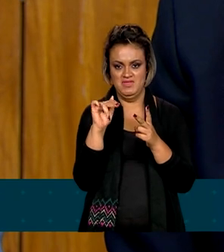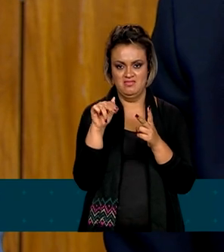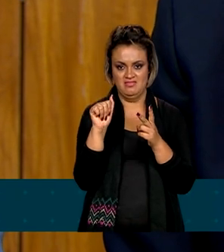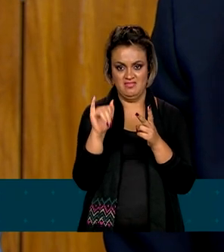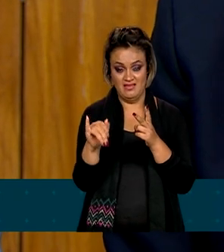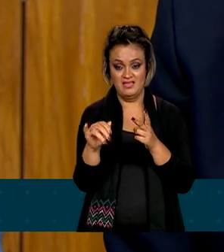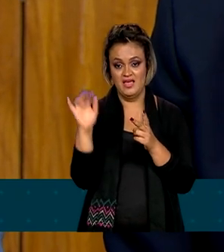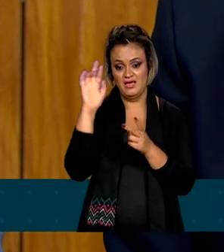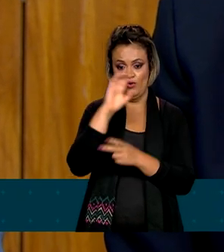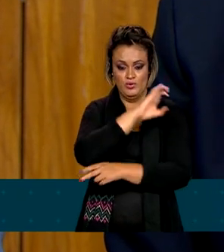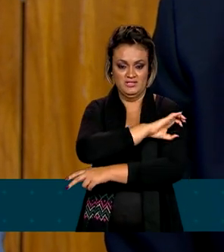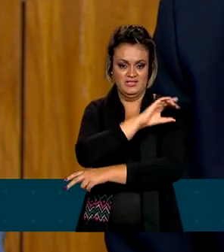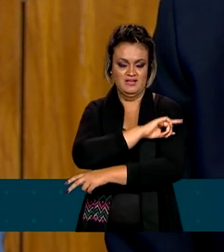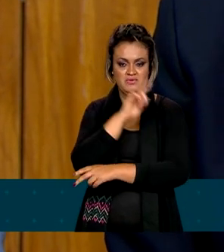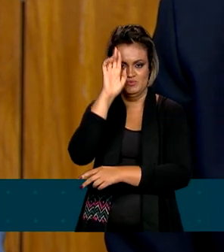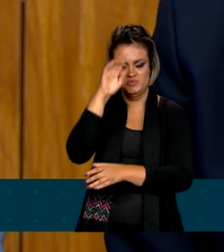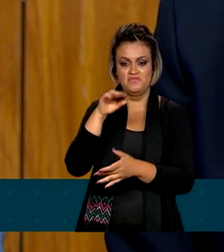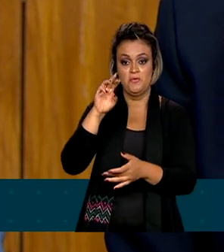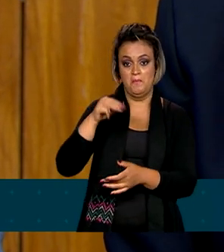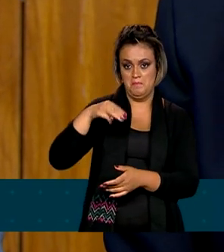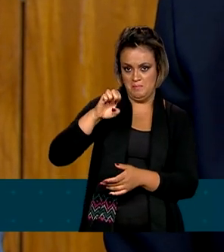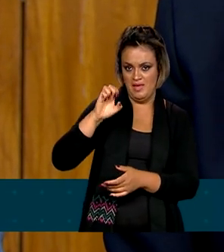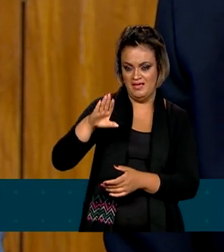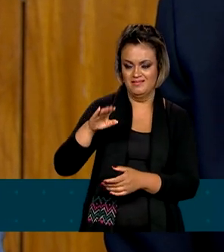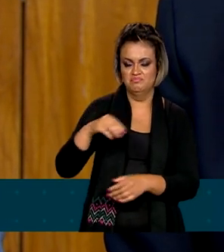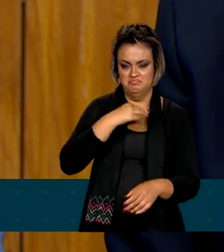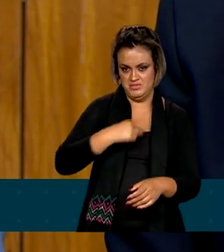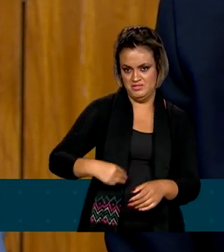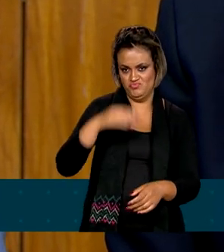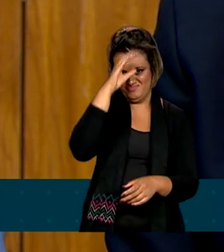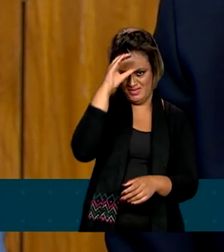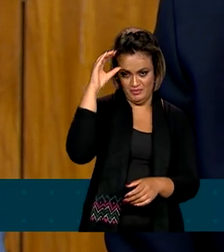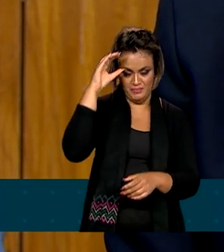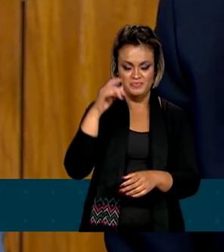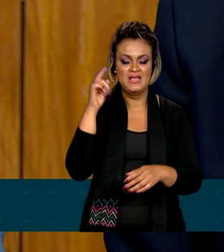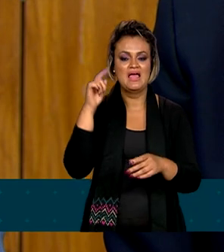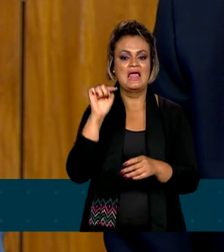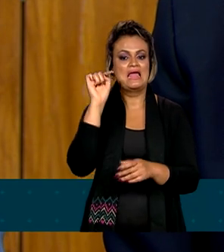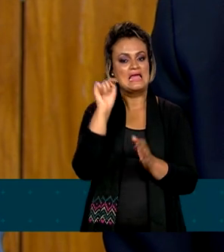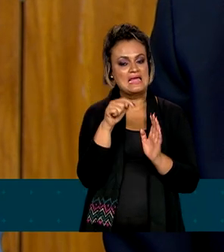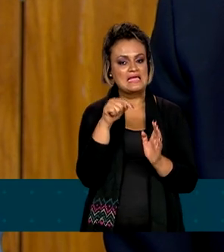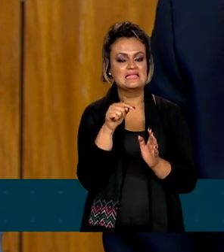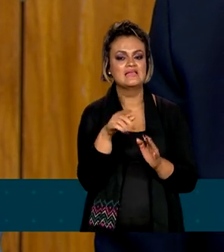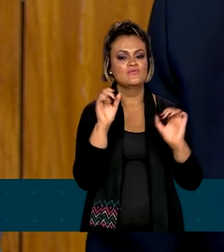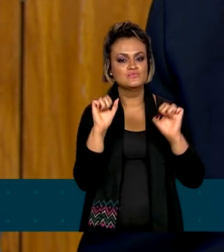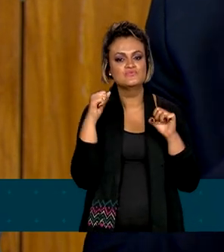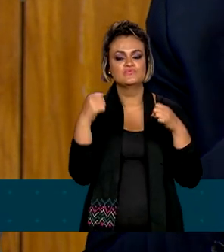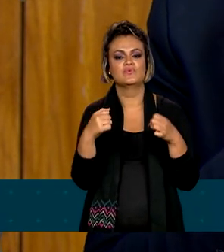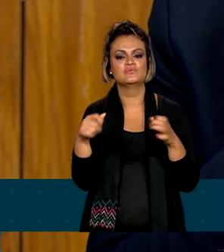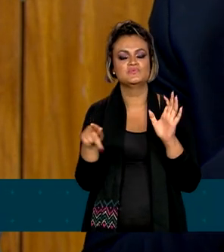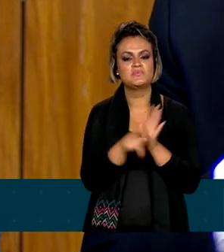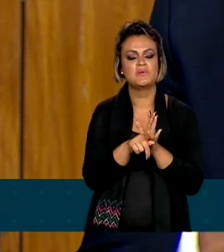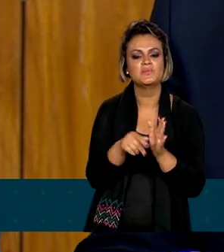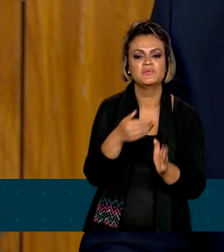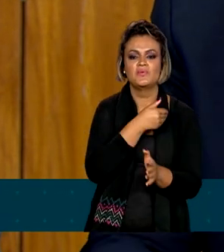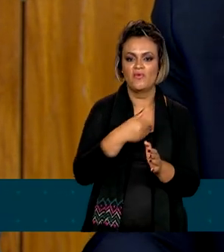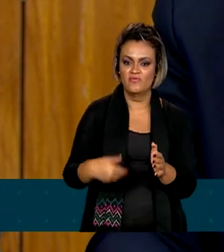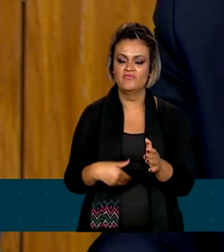Escolar, coordenado aqui pelo MEC, ministro Camilo Santana, materializa um esforço governamental